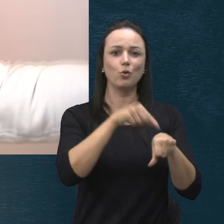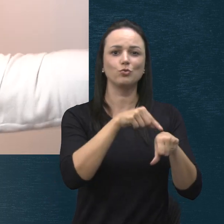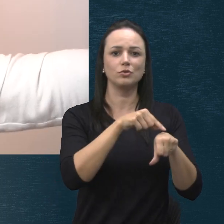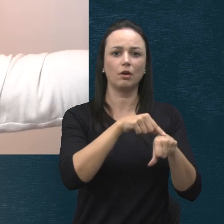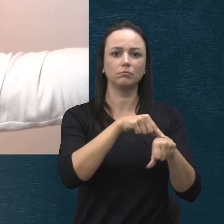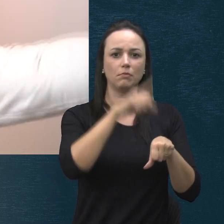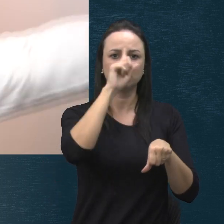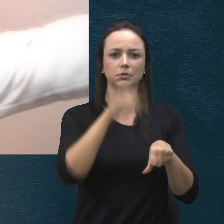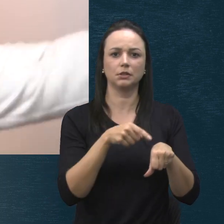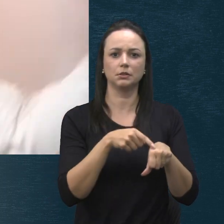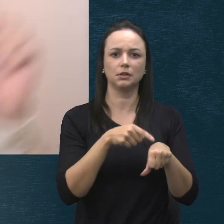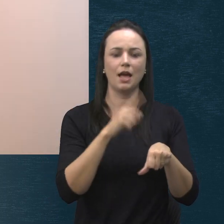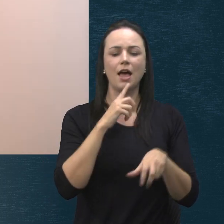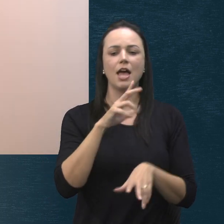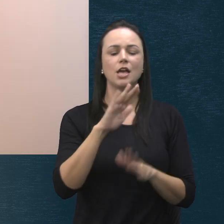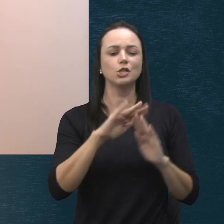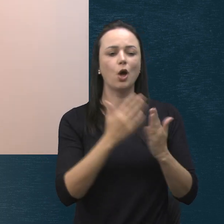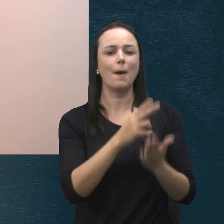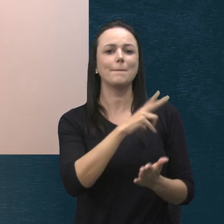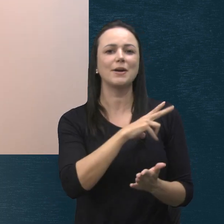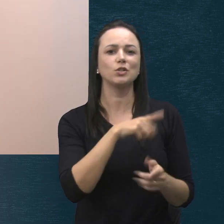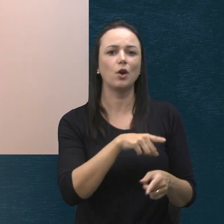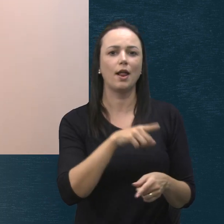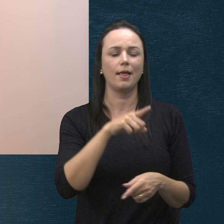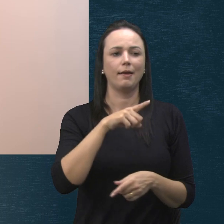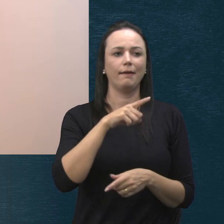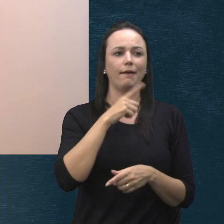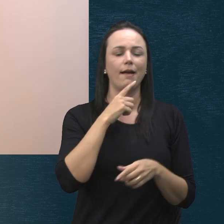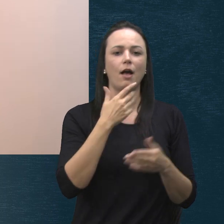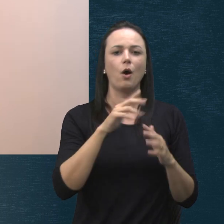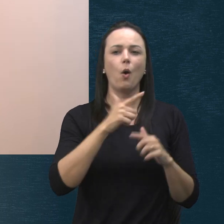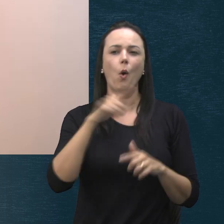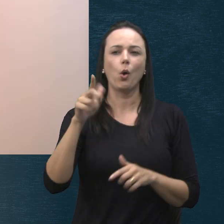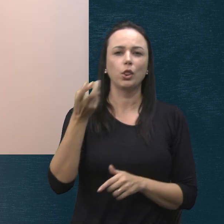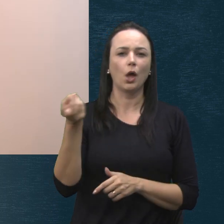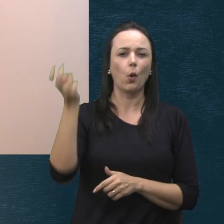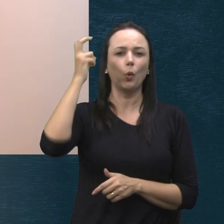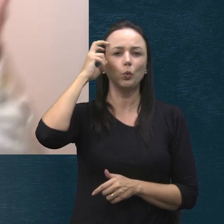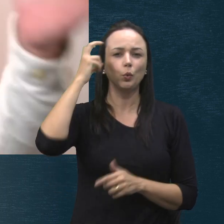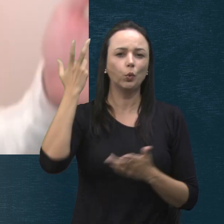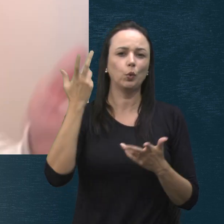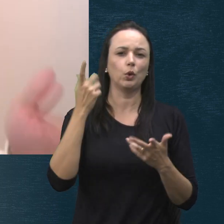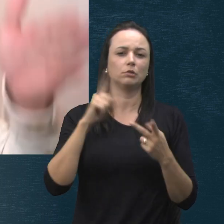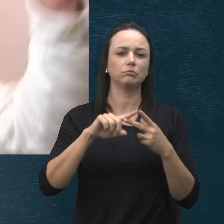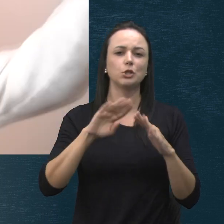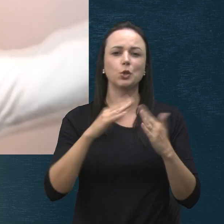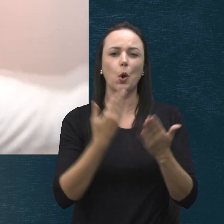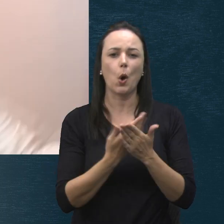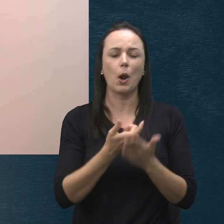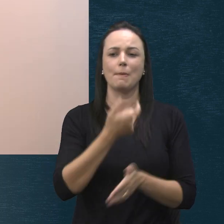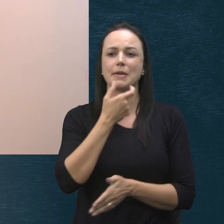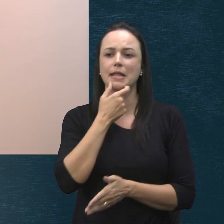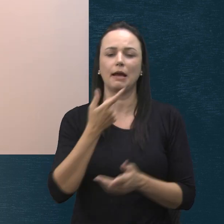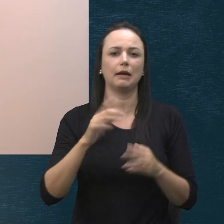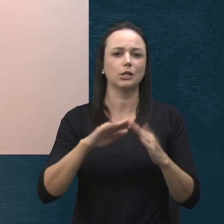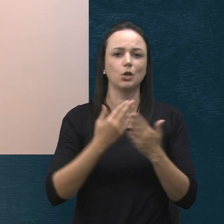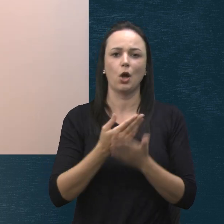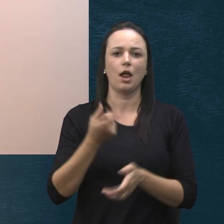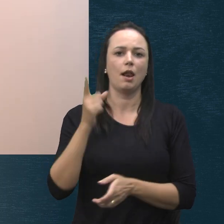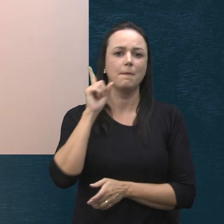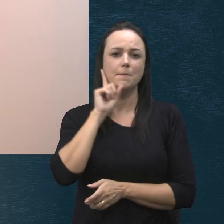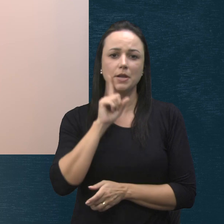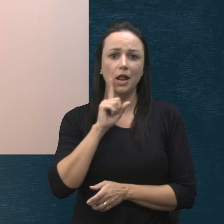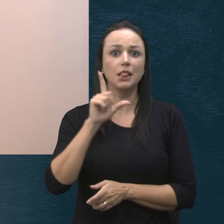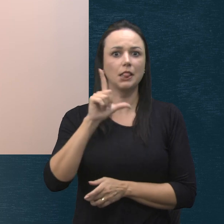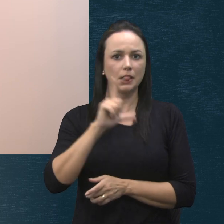escola é privada. A escola está dando aula para pessoas que são de outras culturas. Vai ver na escola britânica, na escola americana, para você